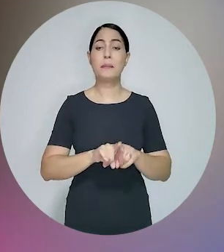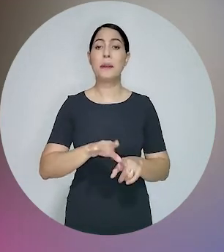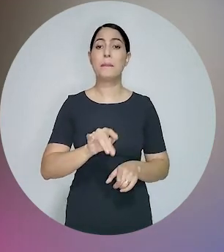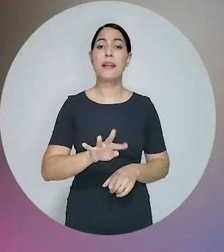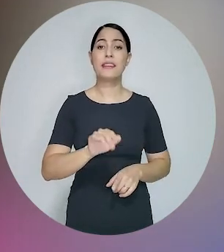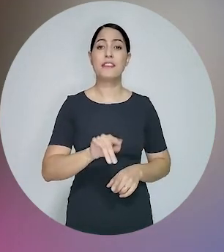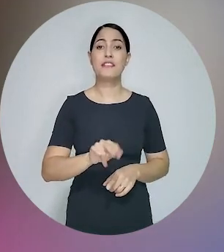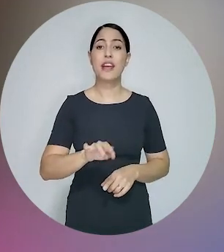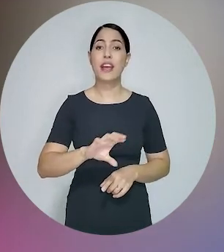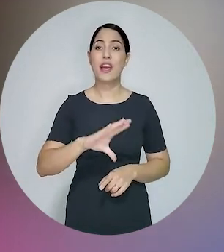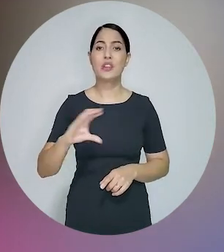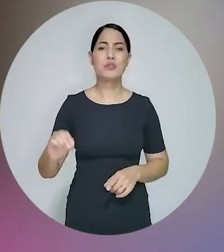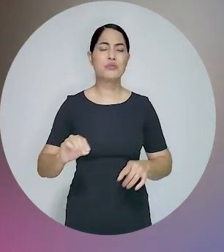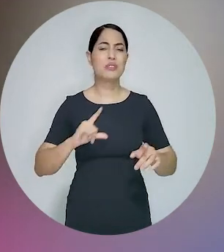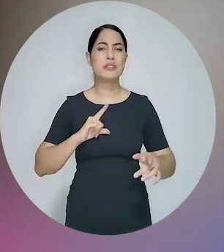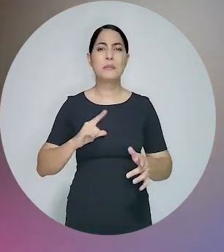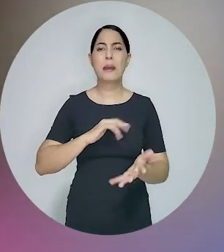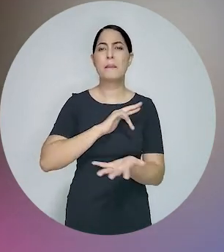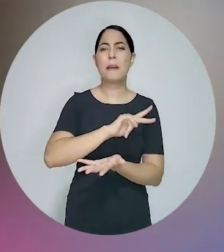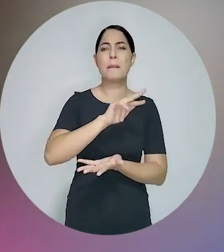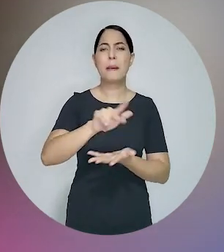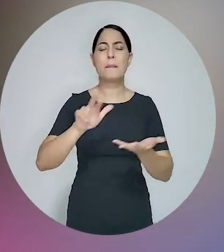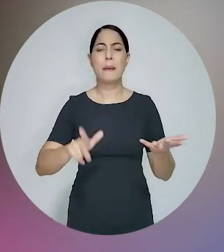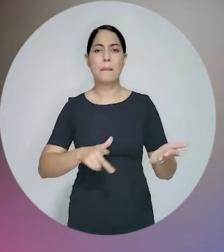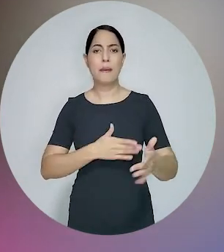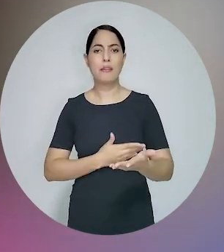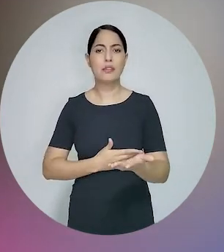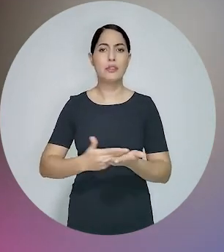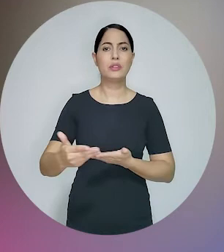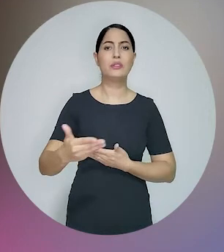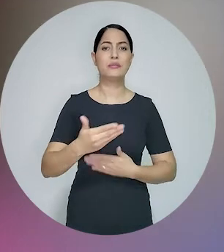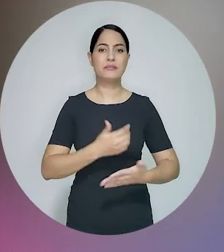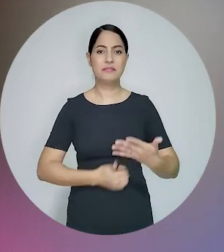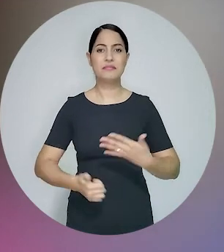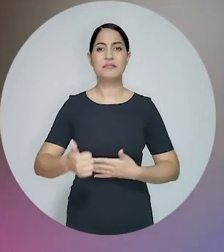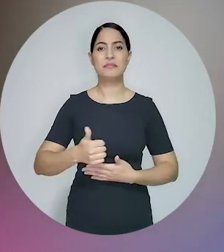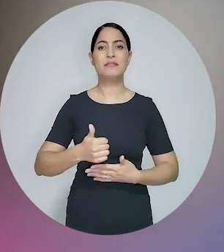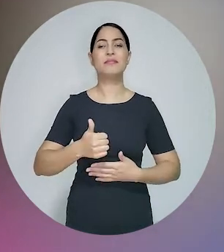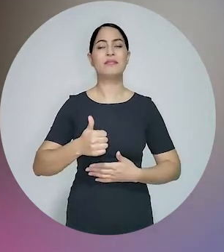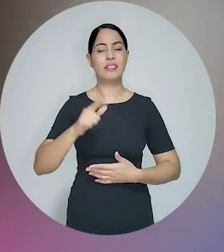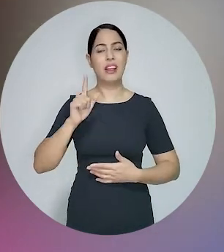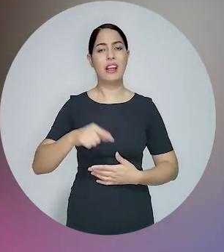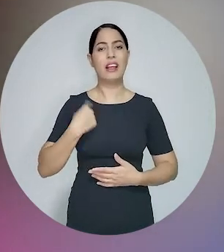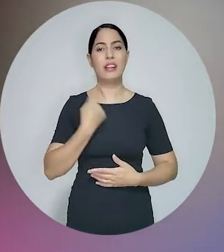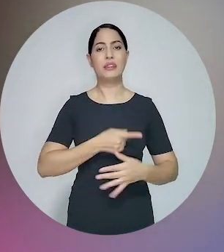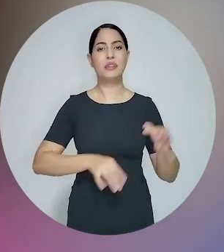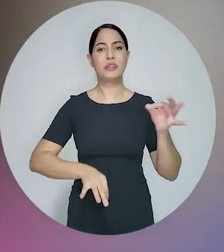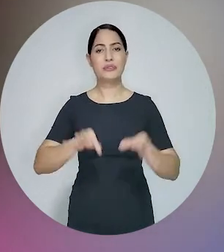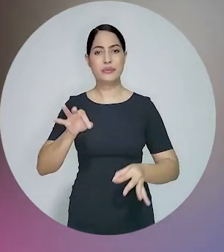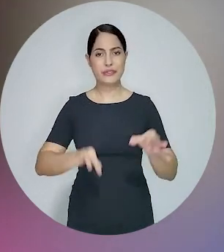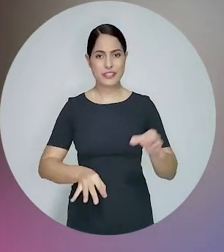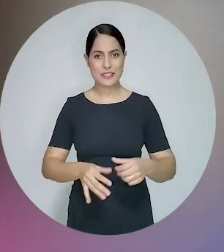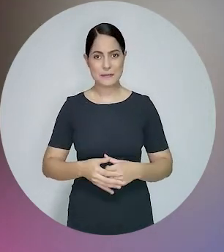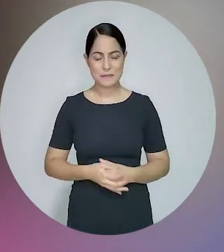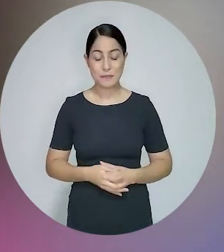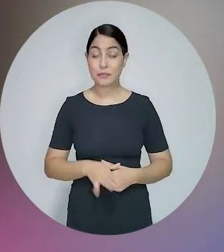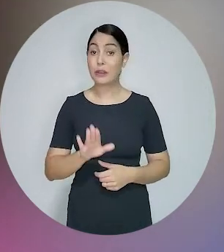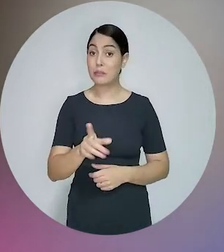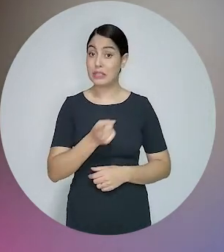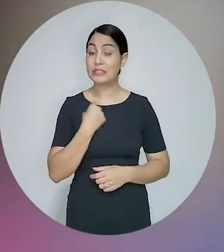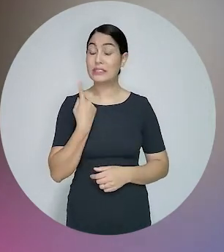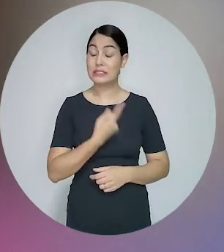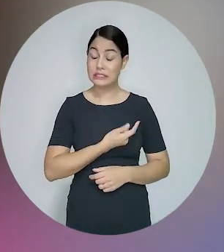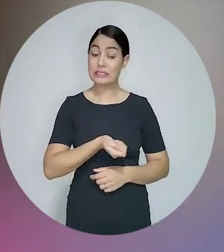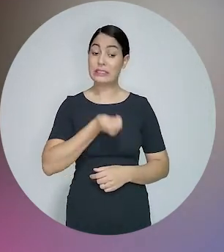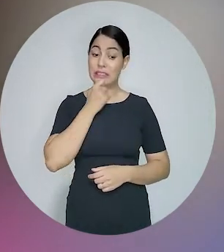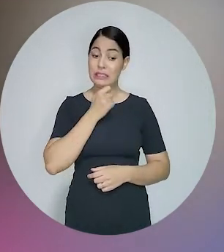do metaverso, da plausibilidade iminente de investimentos no primeiro grau na nossa justiça. Mas nos